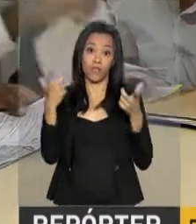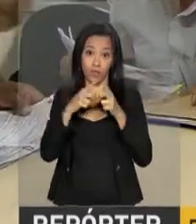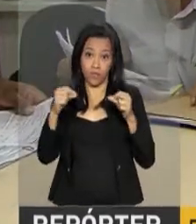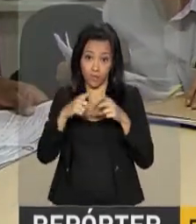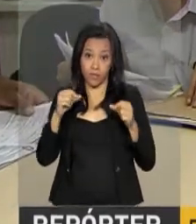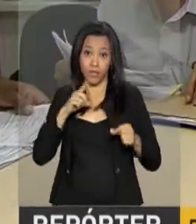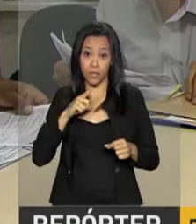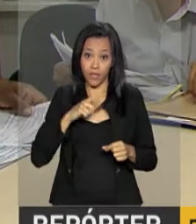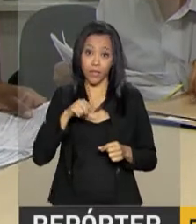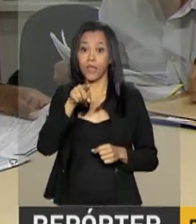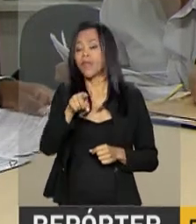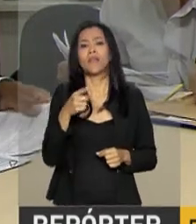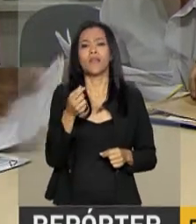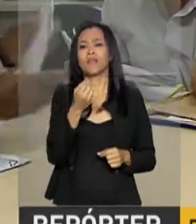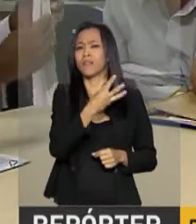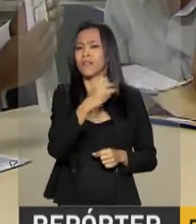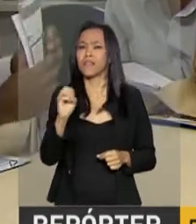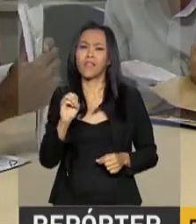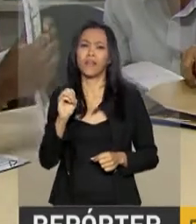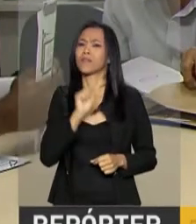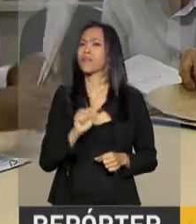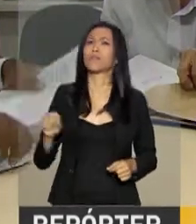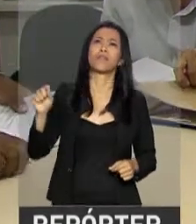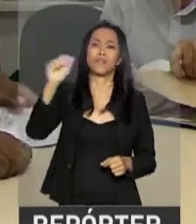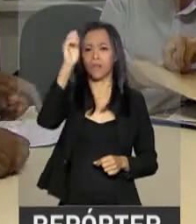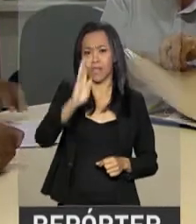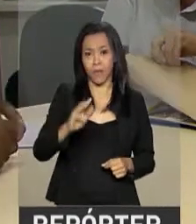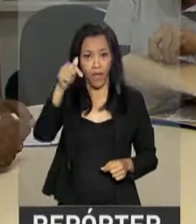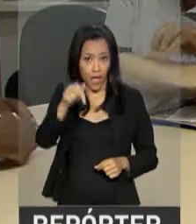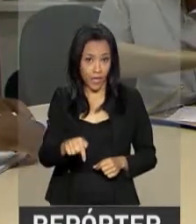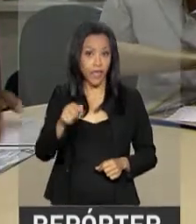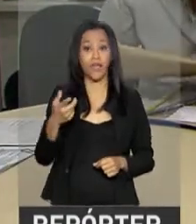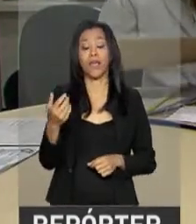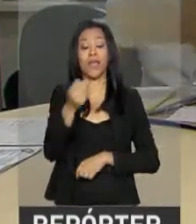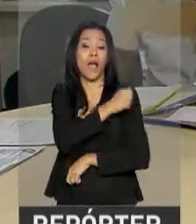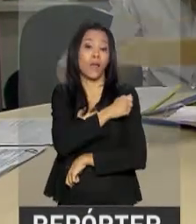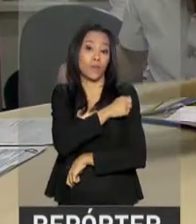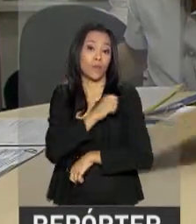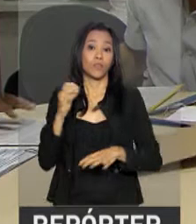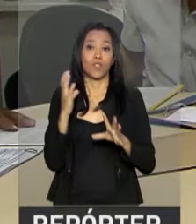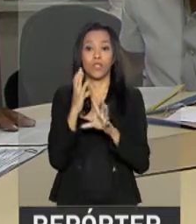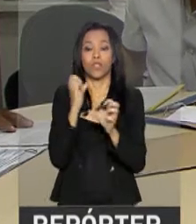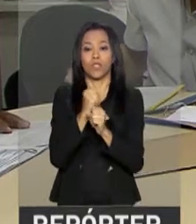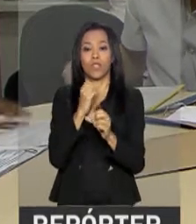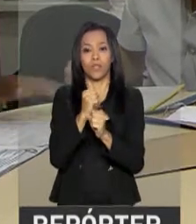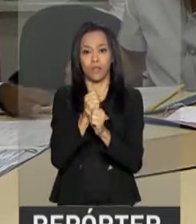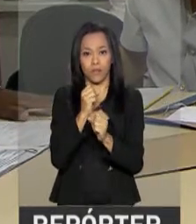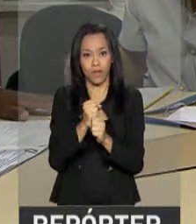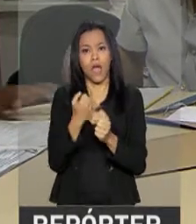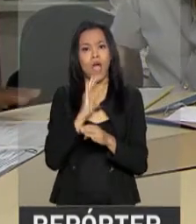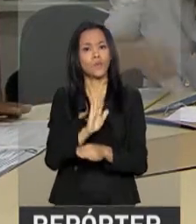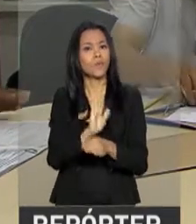dos quase 300 espalhados pelo país aqui o aluno de ciências contábeis tiram dúvidas da população e